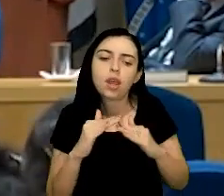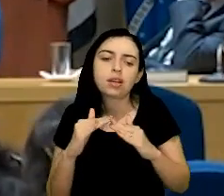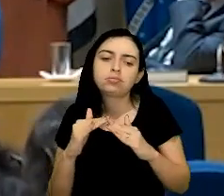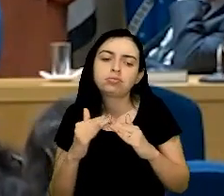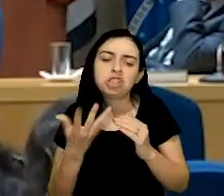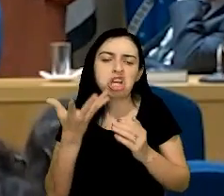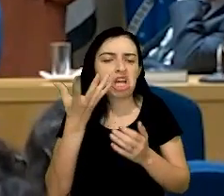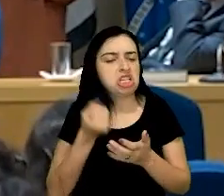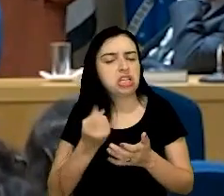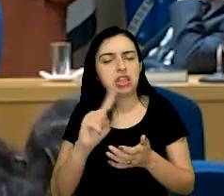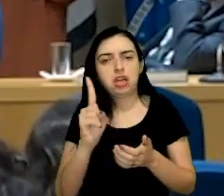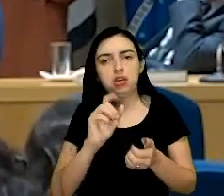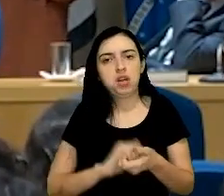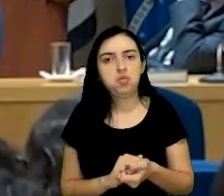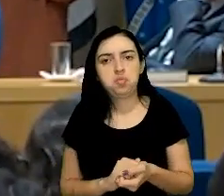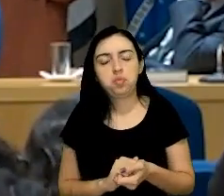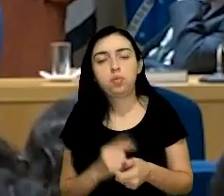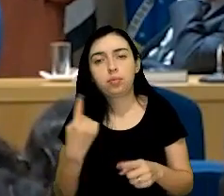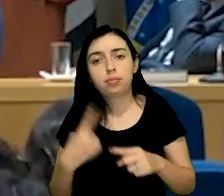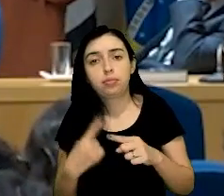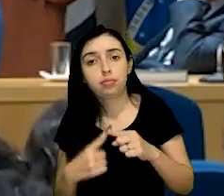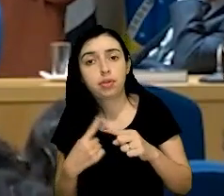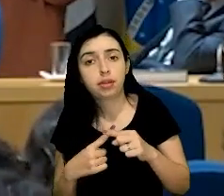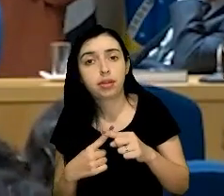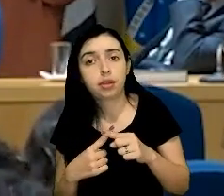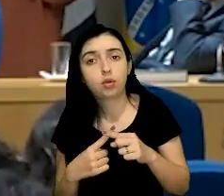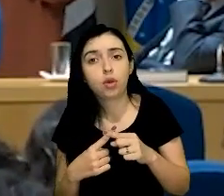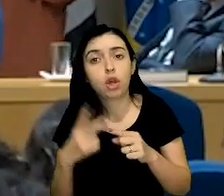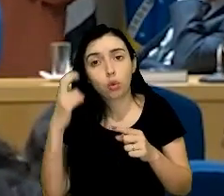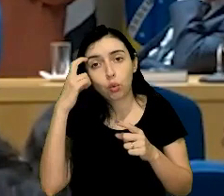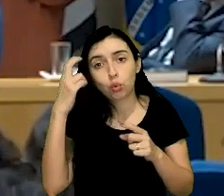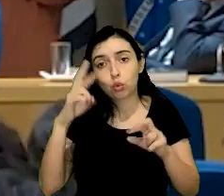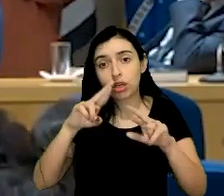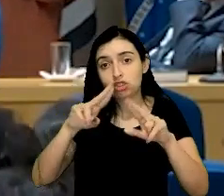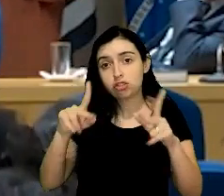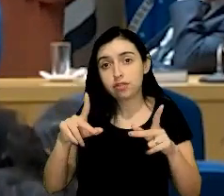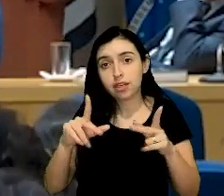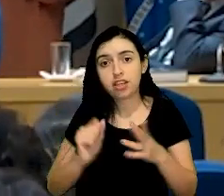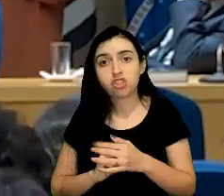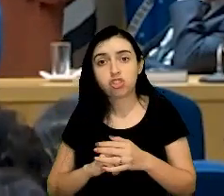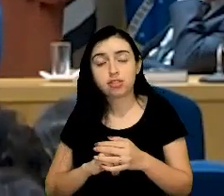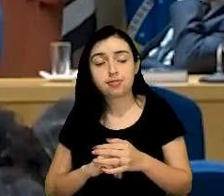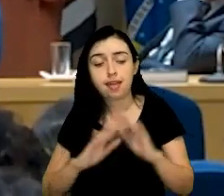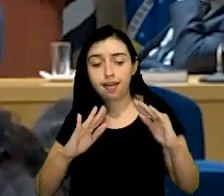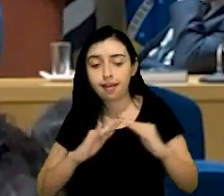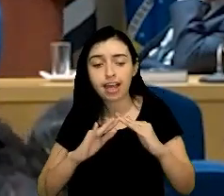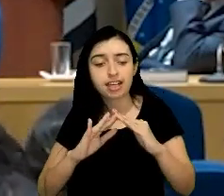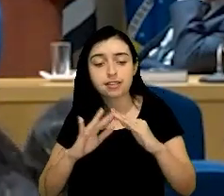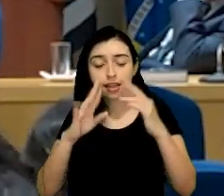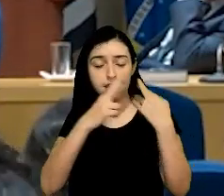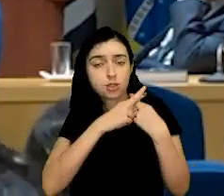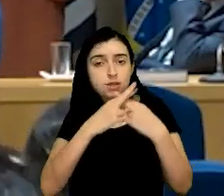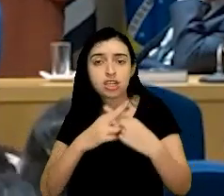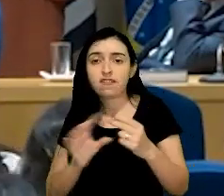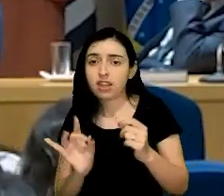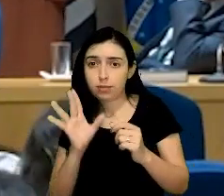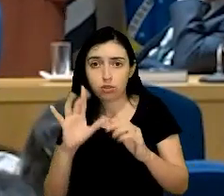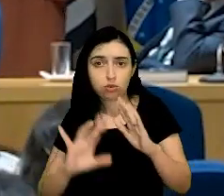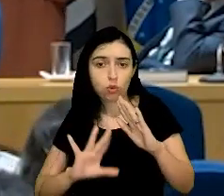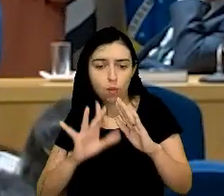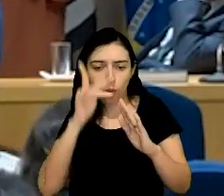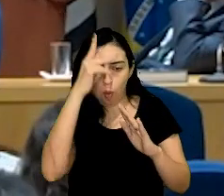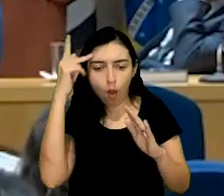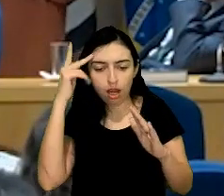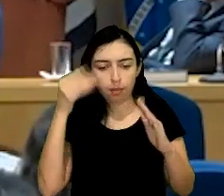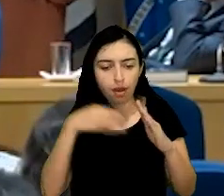Primeiro porque lá é outra cultura. A casa é de quem mora na casa, não é de mais ninguém. Então, e também elas não aceitaram esse emprego doméstico porque